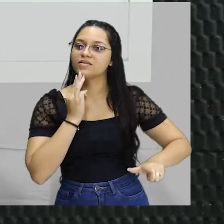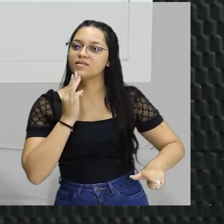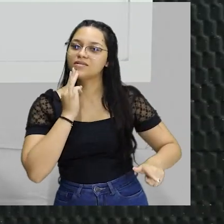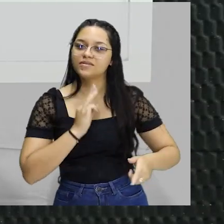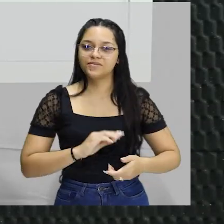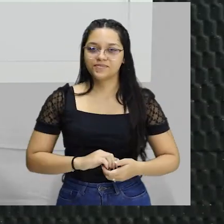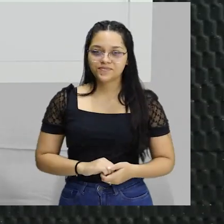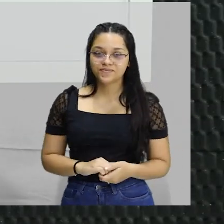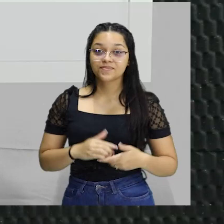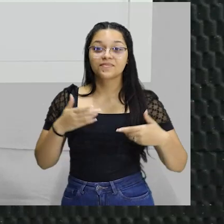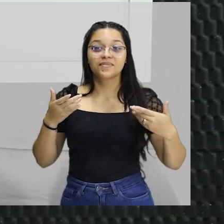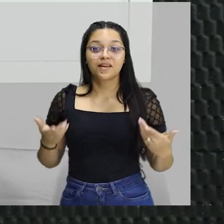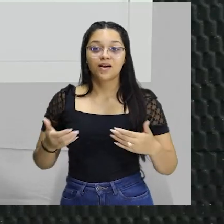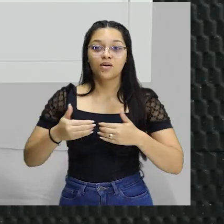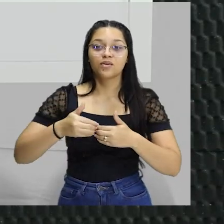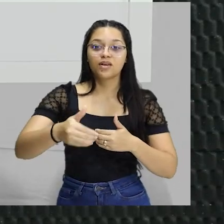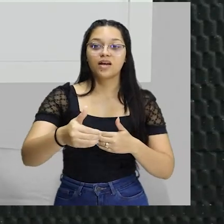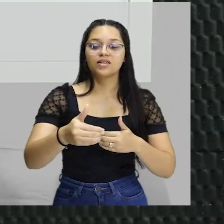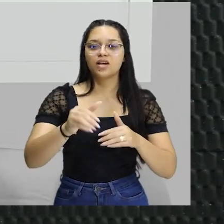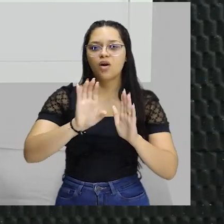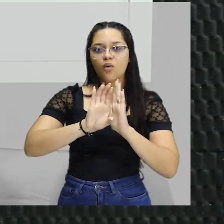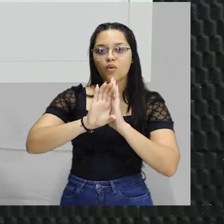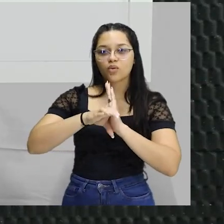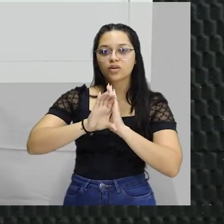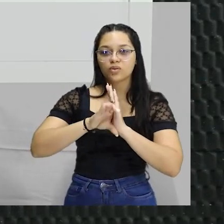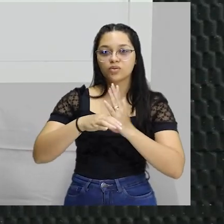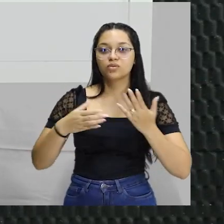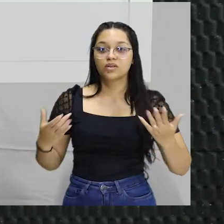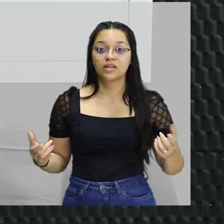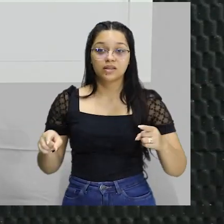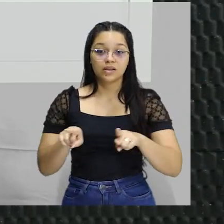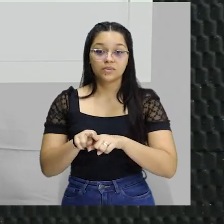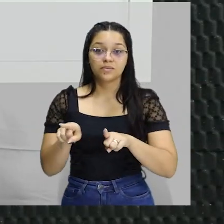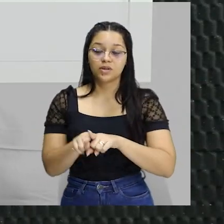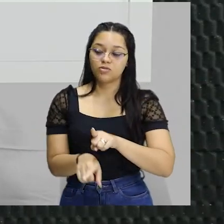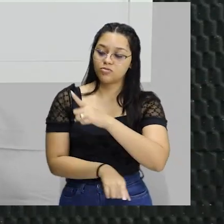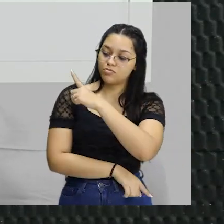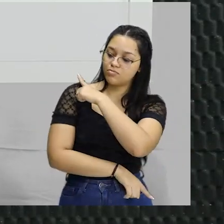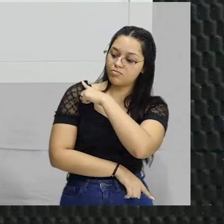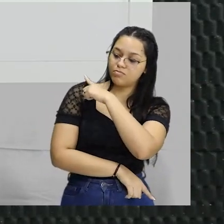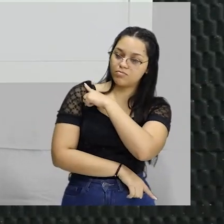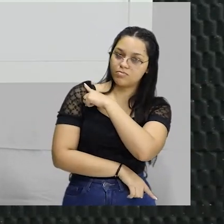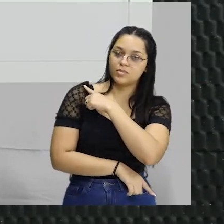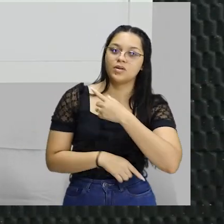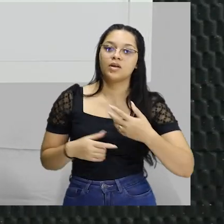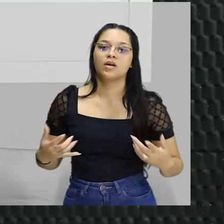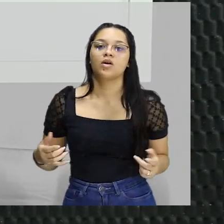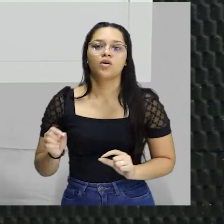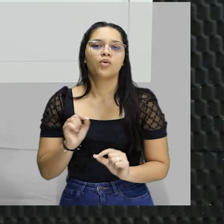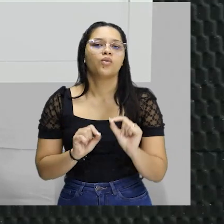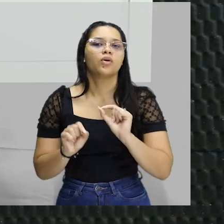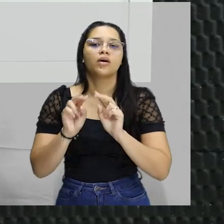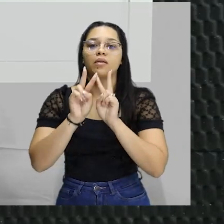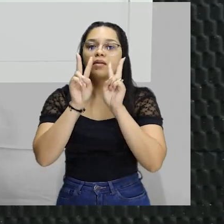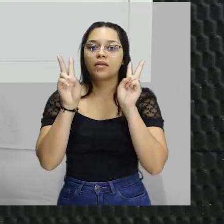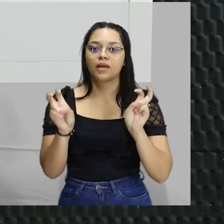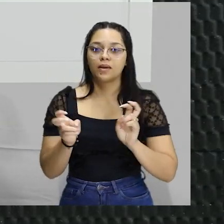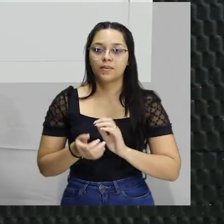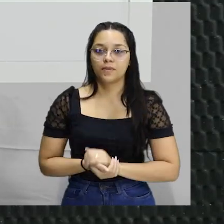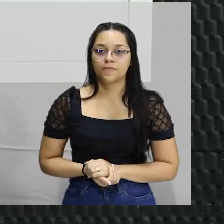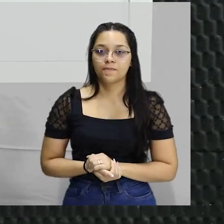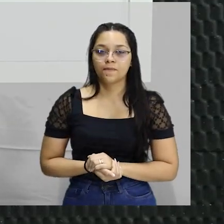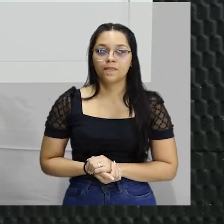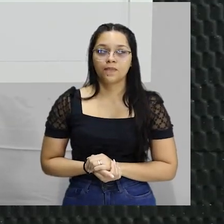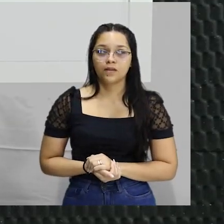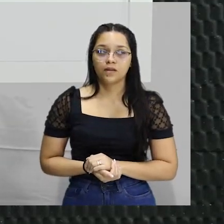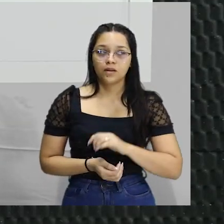Bom, dando continuidade ao nosso conteúdo, né, ainda do primeiro período, vamos hoje falar sobre estática